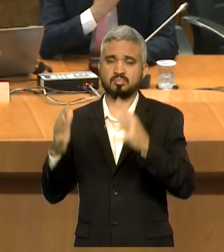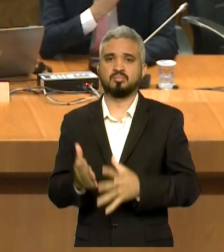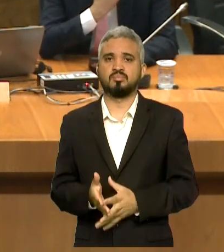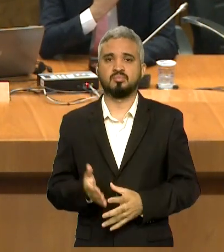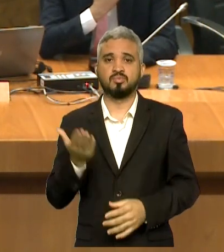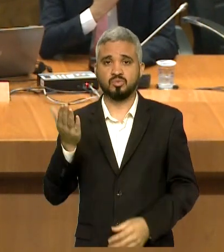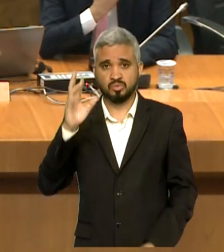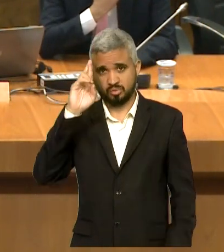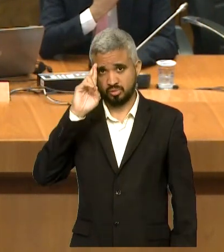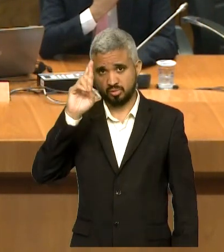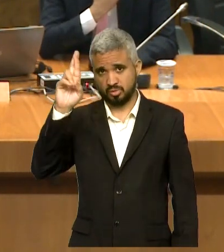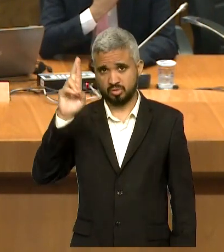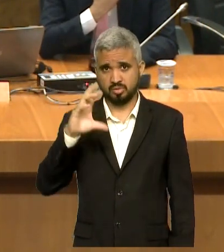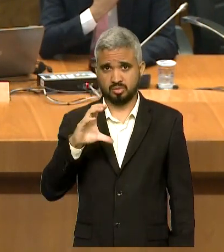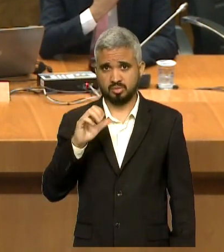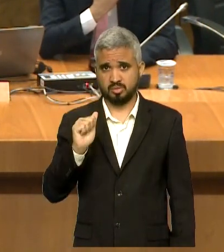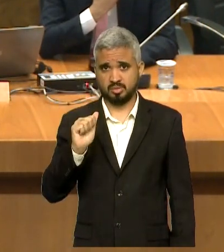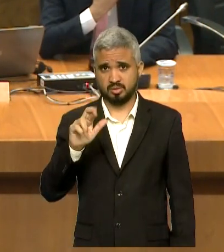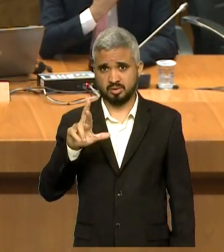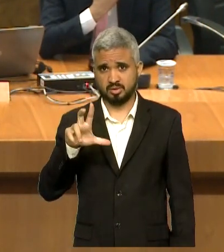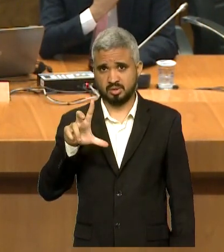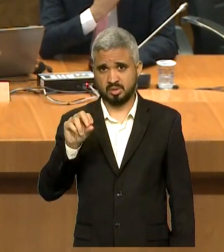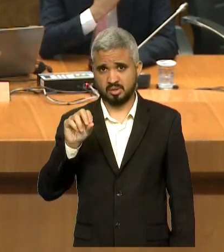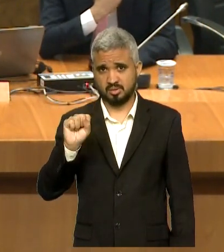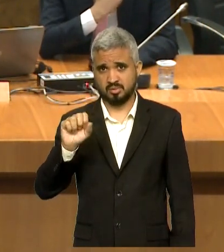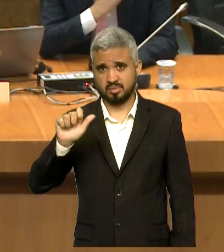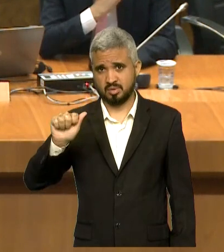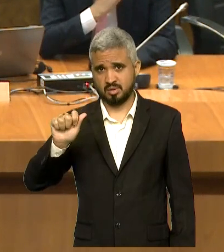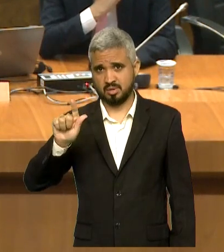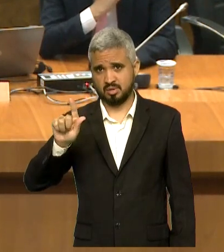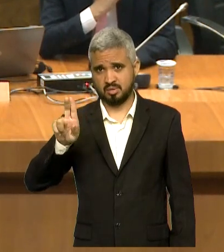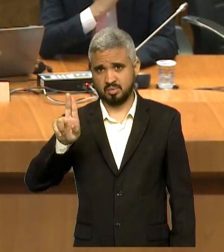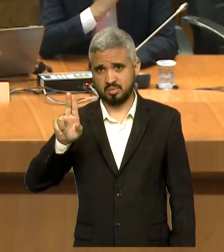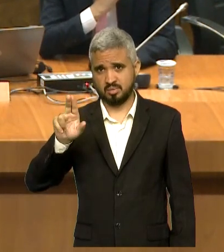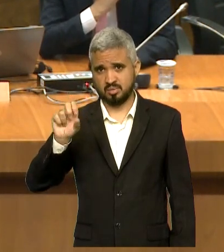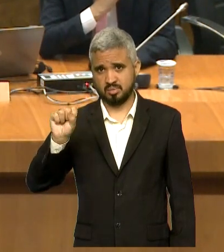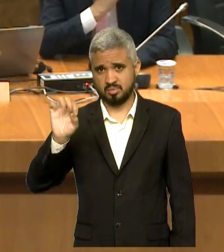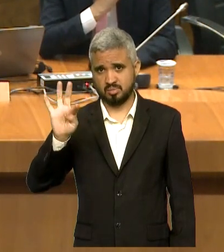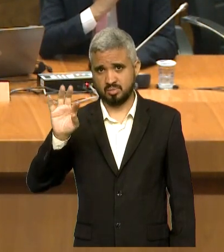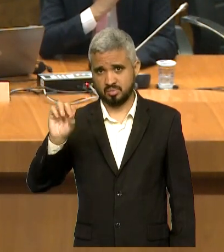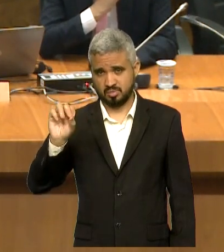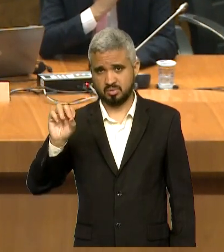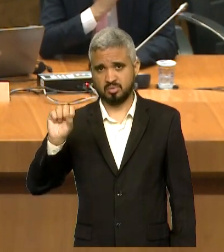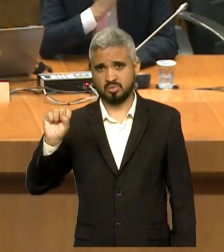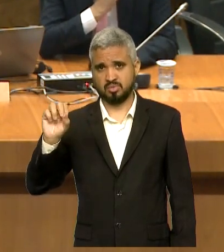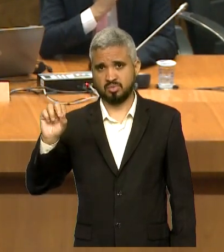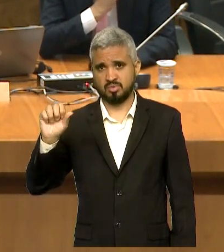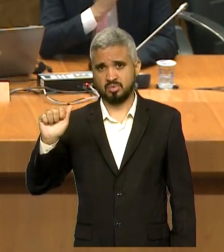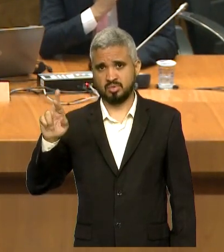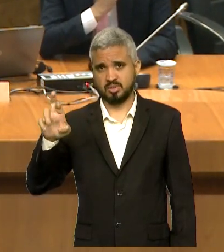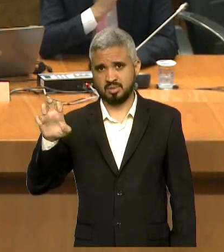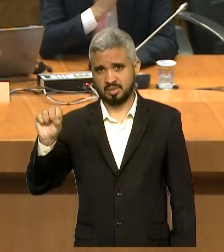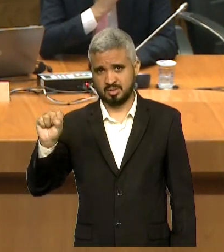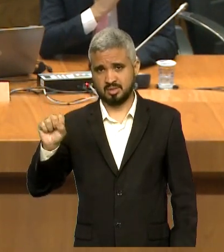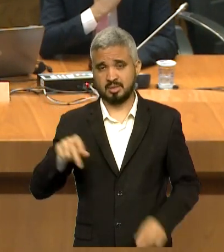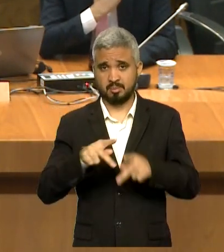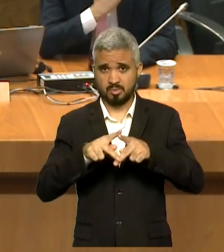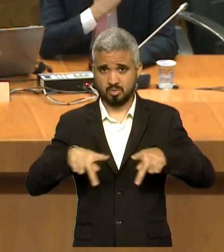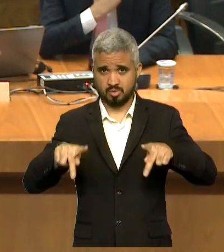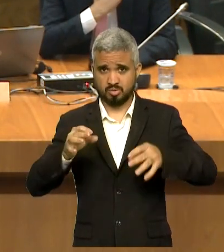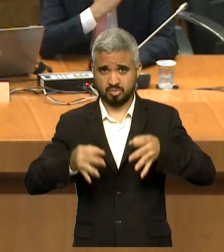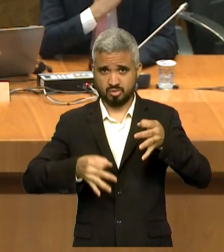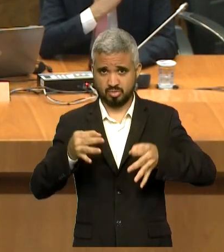excelentíssimo senhor Carlos Augusto Soares, promotor de justiça do Estado do Maranhão, parabenizando-o por